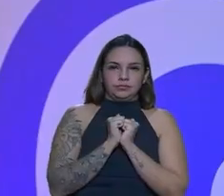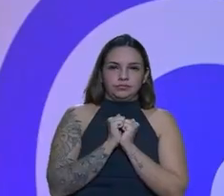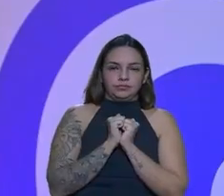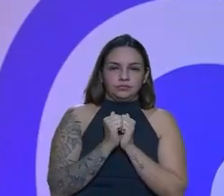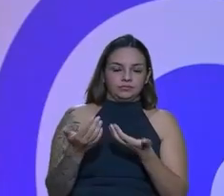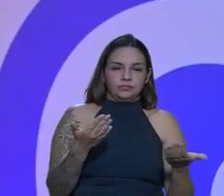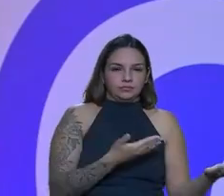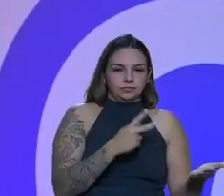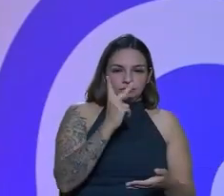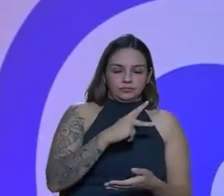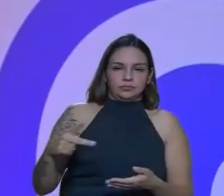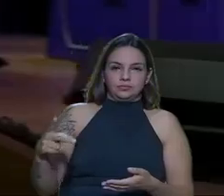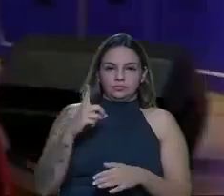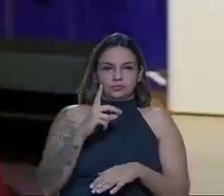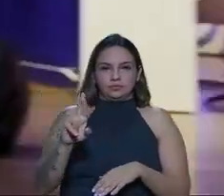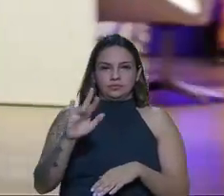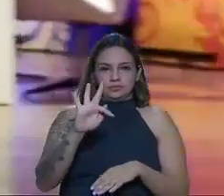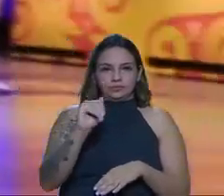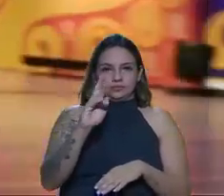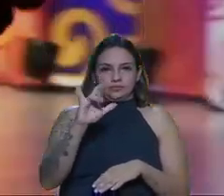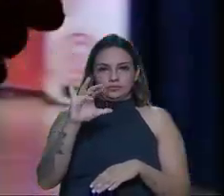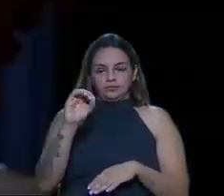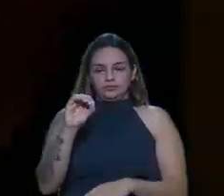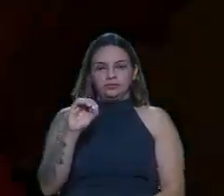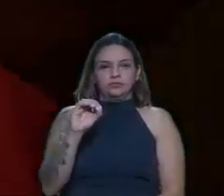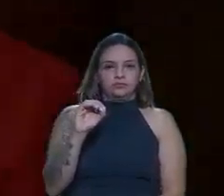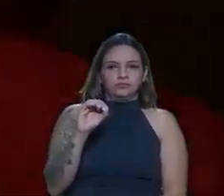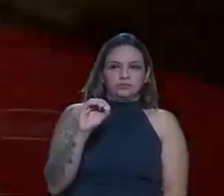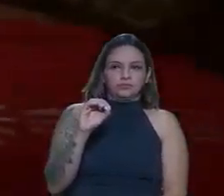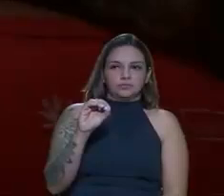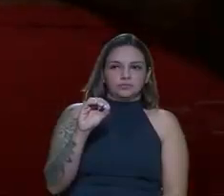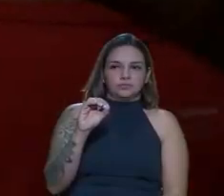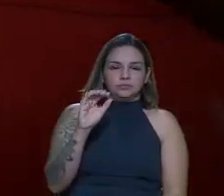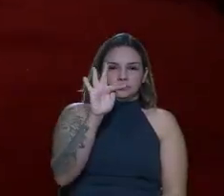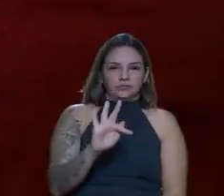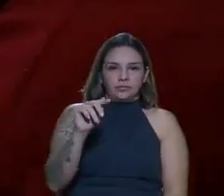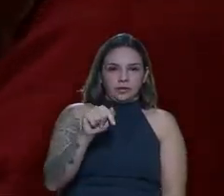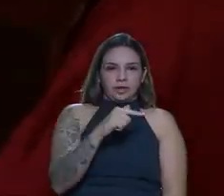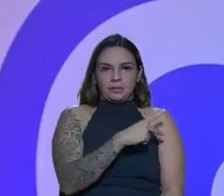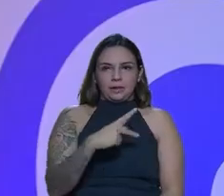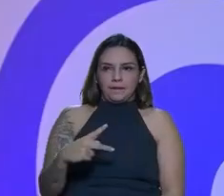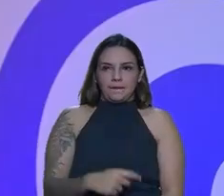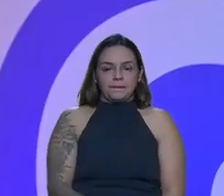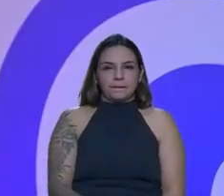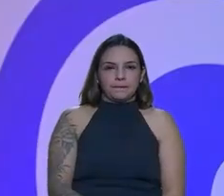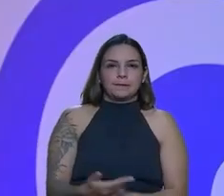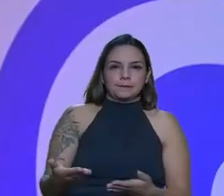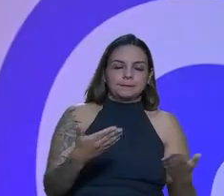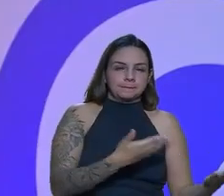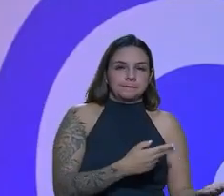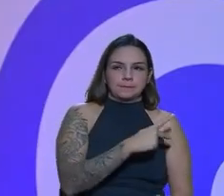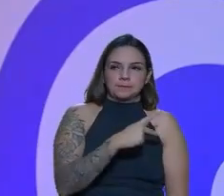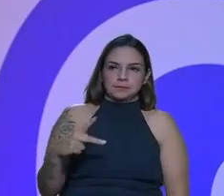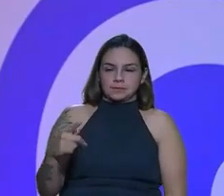ele convido o professor Dr. Fabrício Borges Oliveira, reitor do UniAraxá, Convido